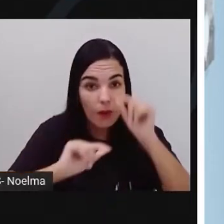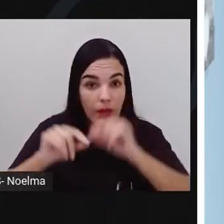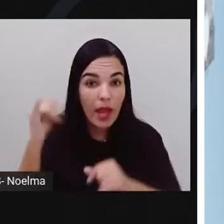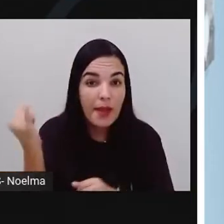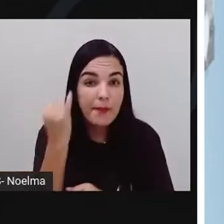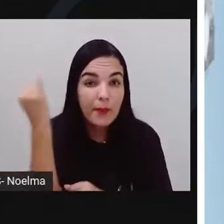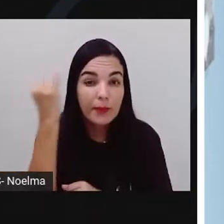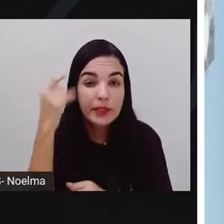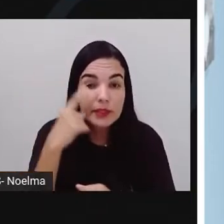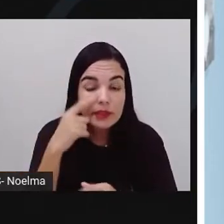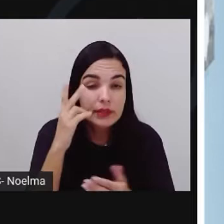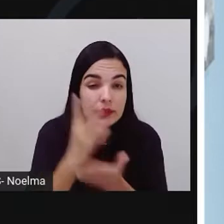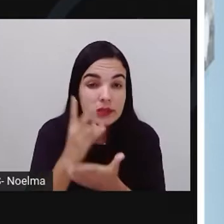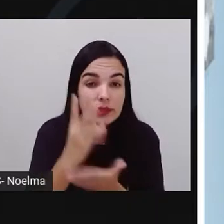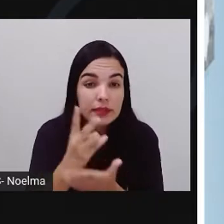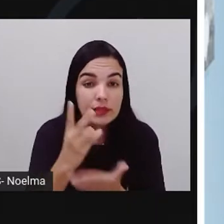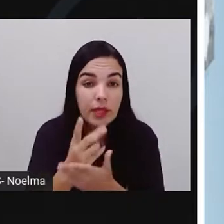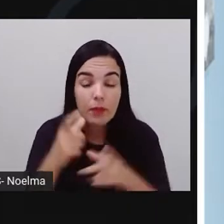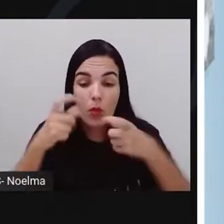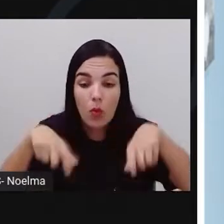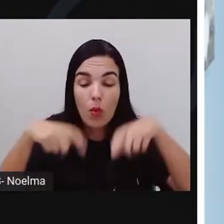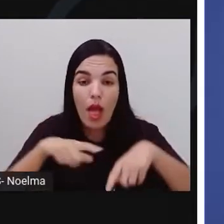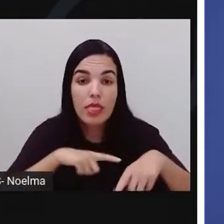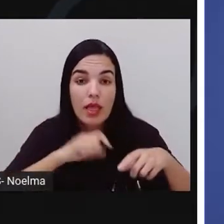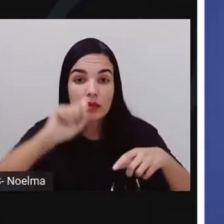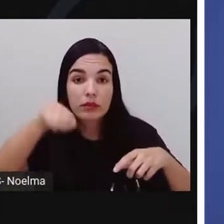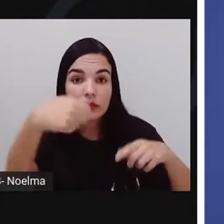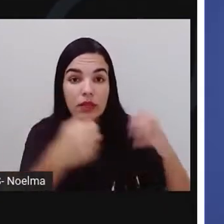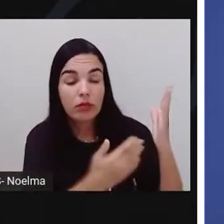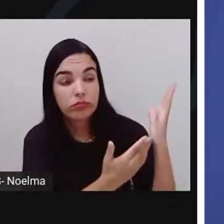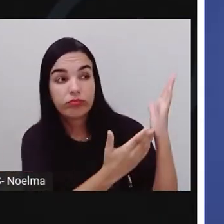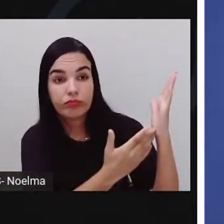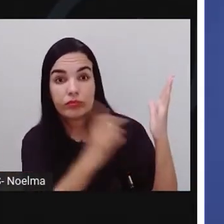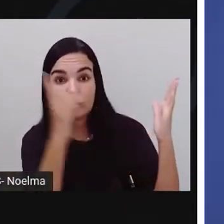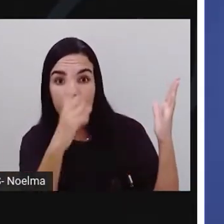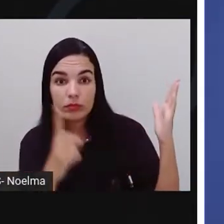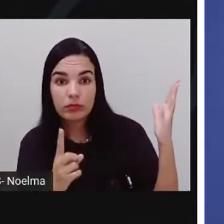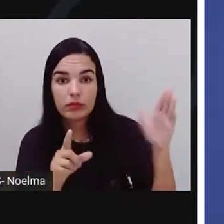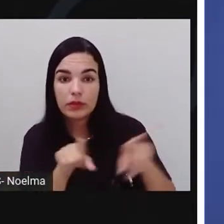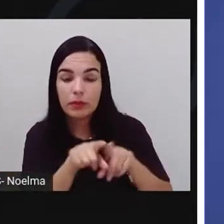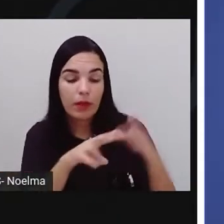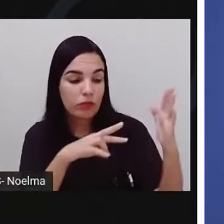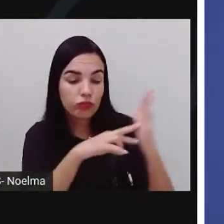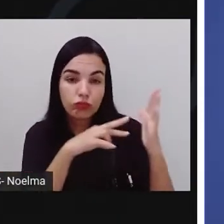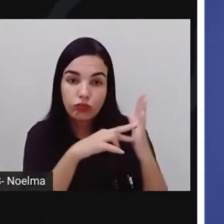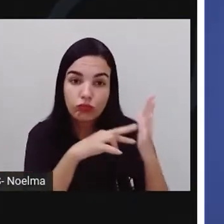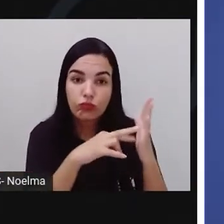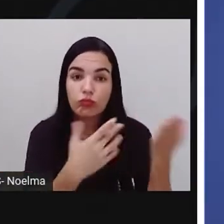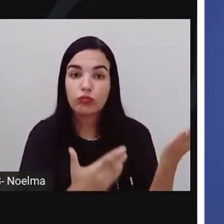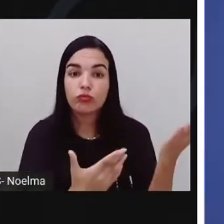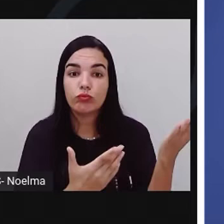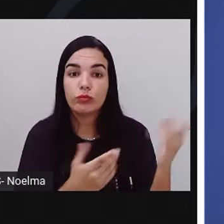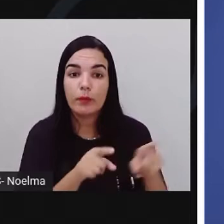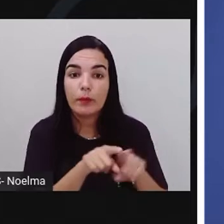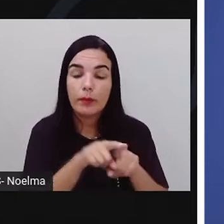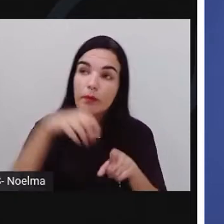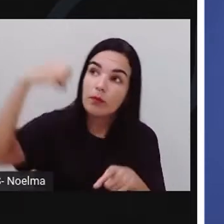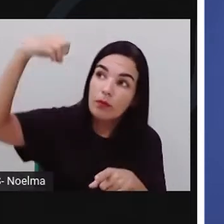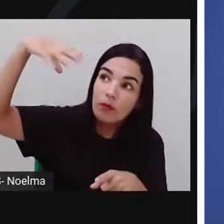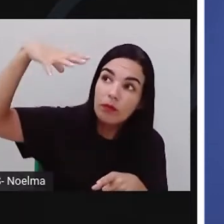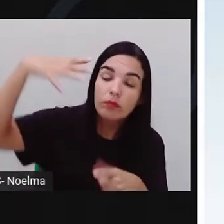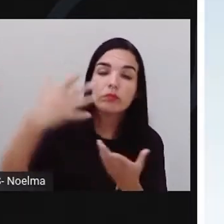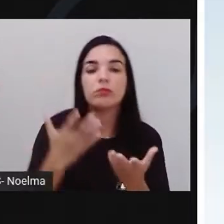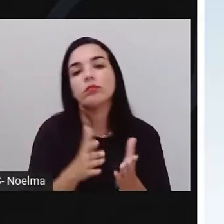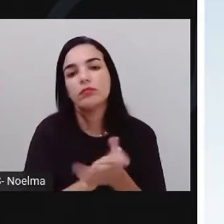que tomemos o cuidado de não tocar em coisas eletrificadas, como as tomadas, os cabos sem isolantes, os